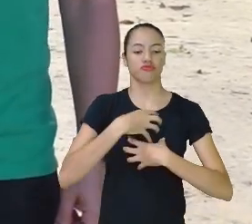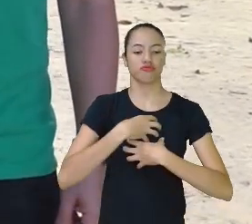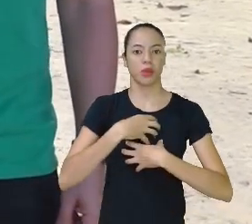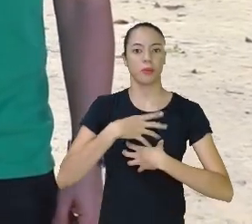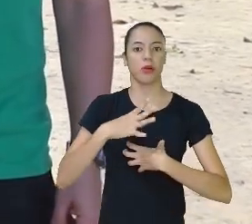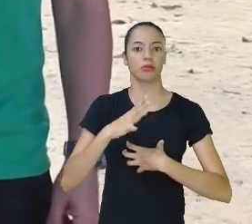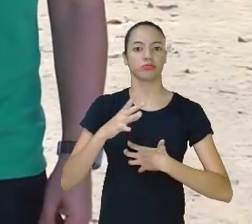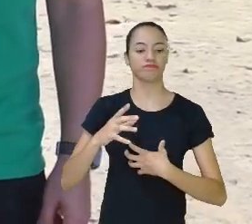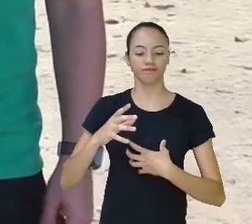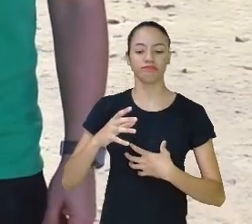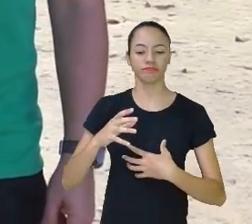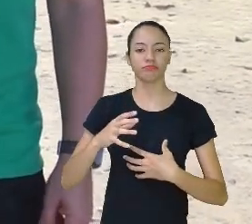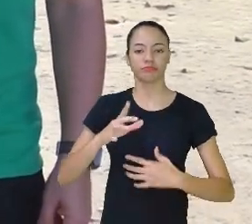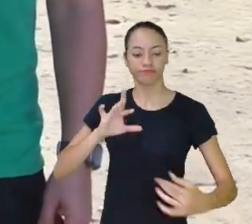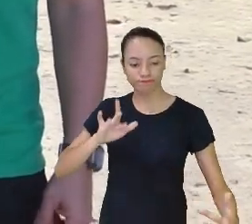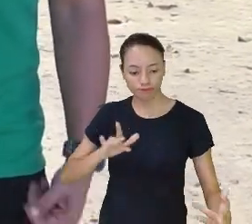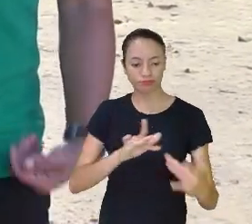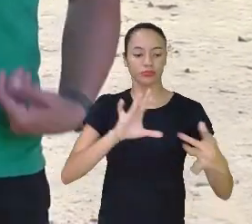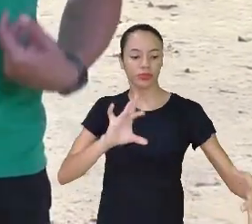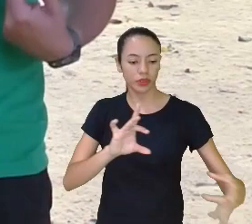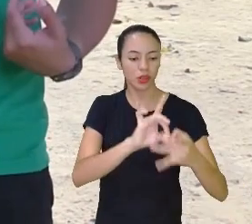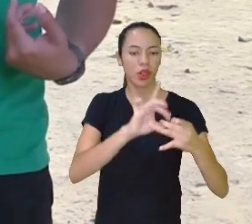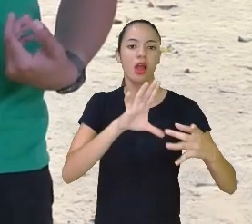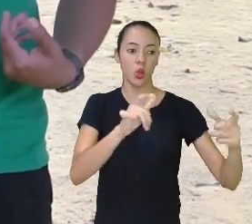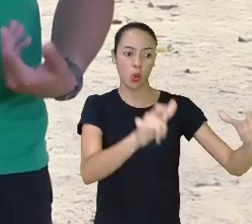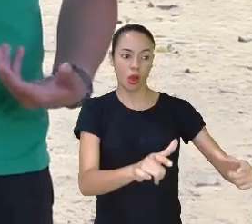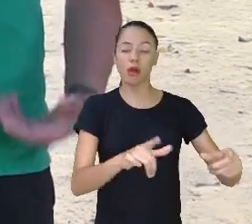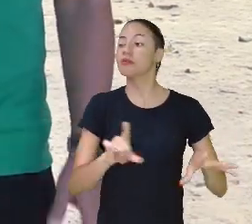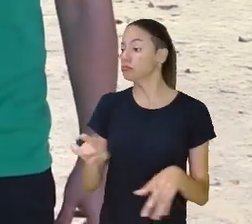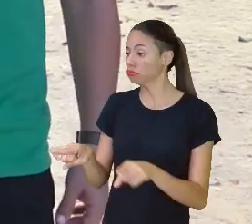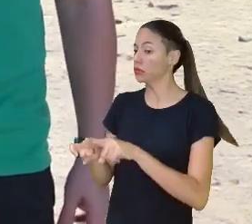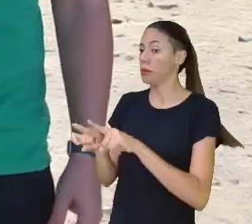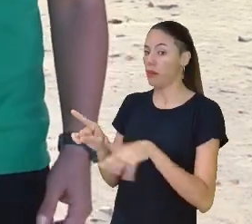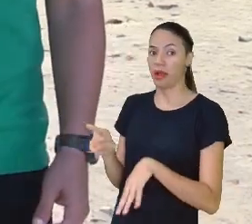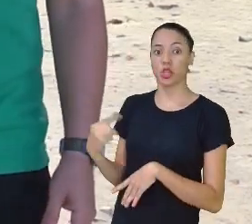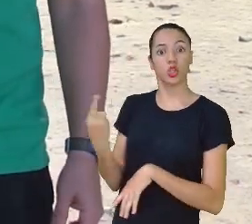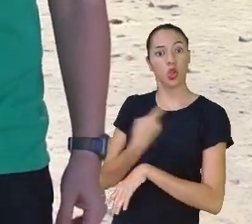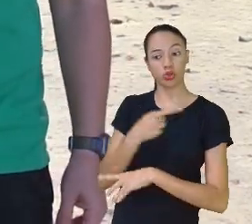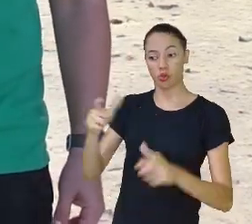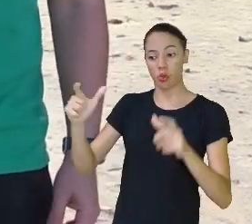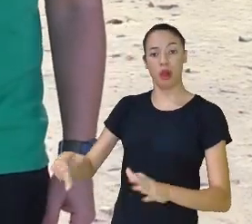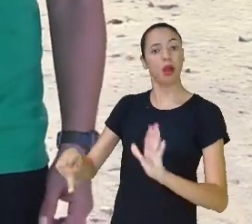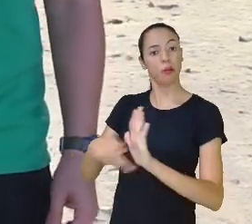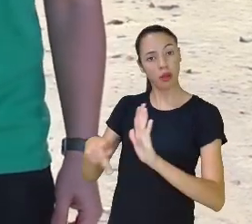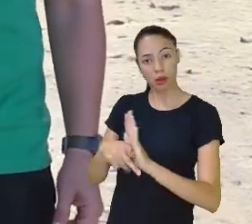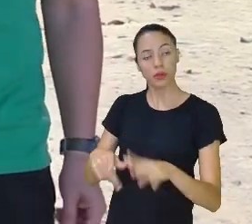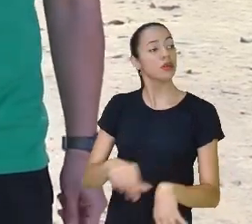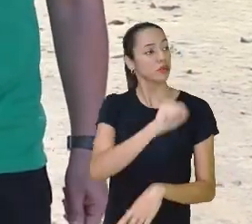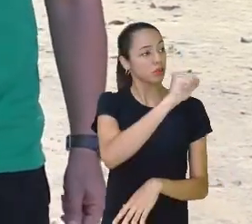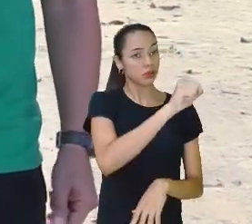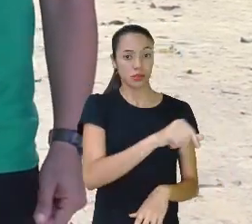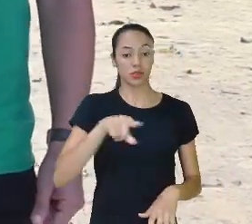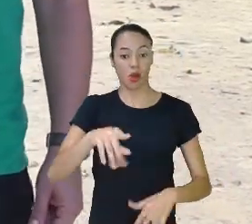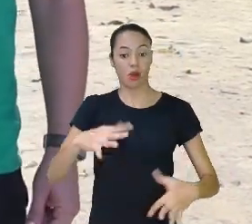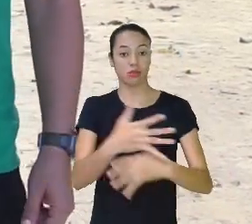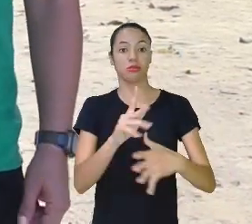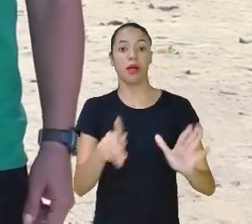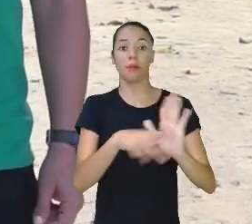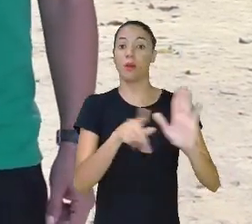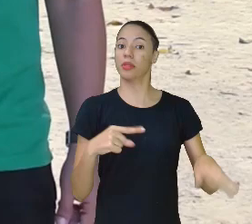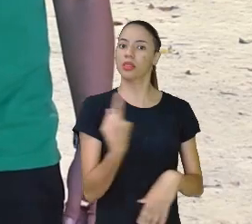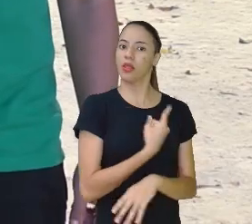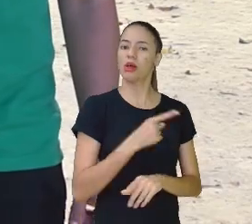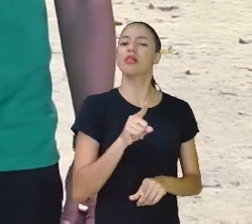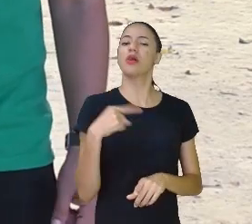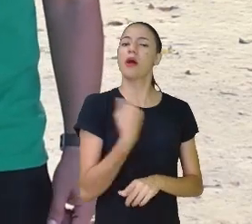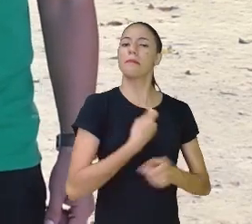gente conhece a história do local. Tem um espaço conosco também, né? Sim. Nosso lugar. É a nossa cidade, né? E a gente tem que se apropriar cada vez